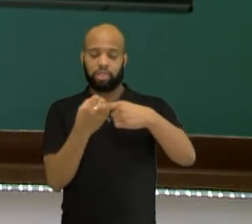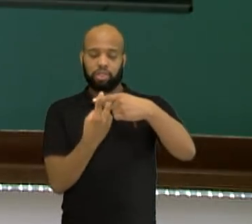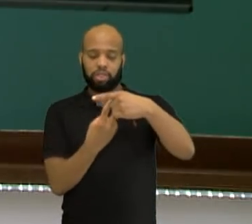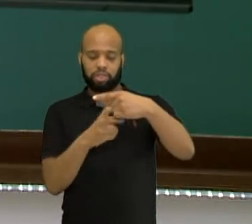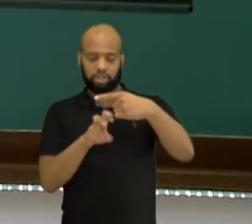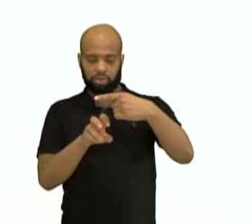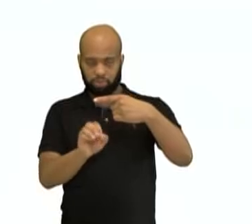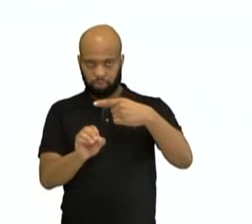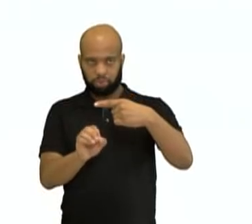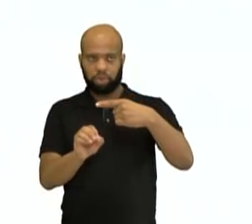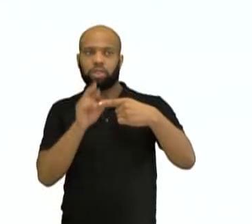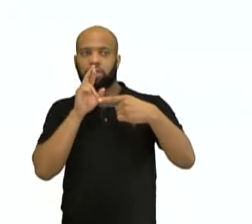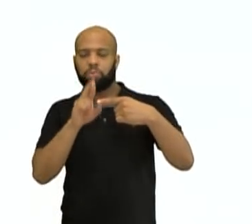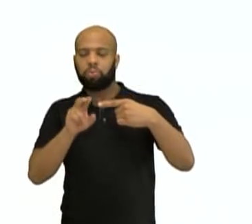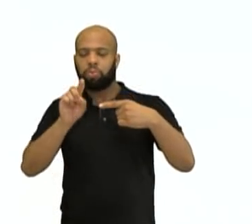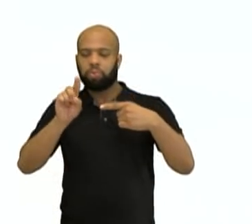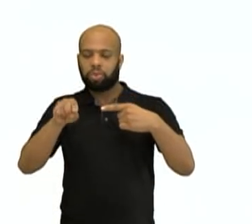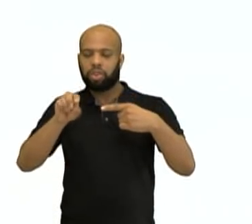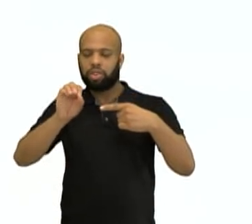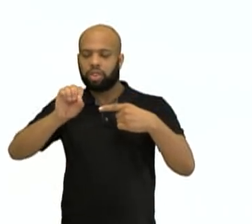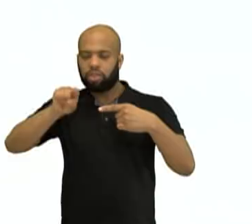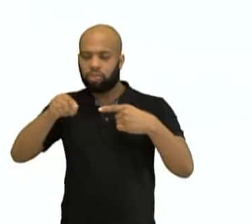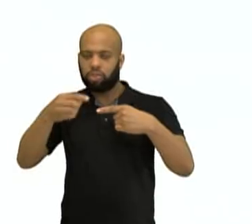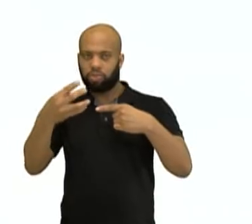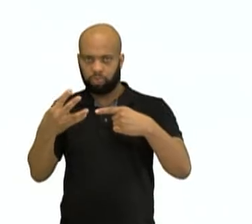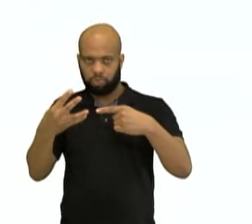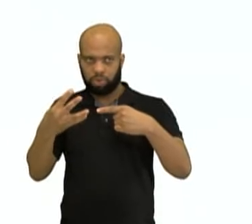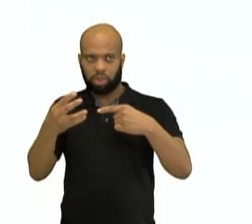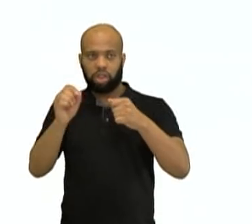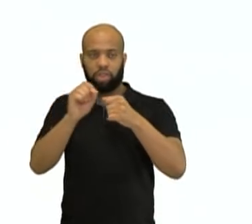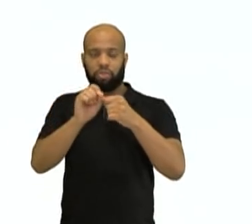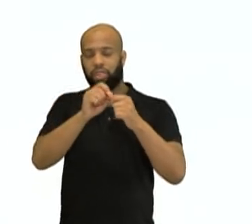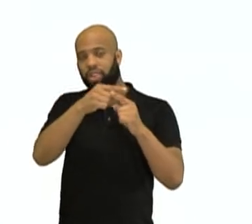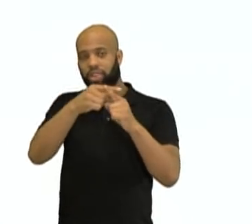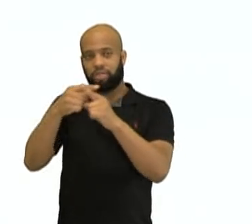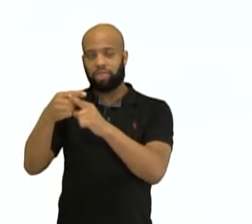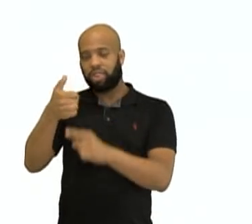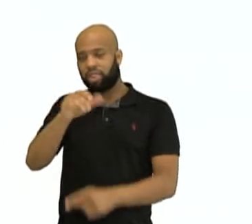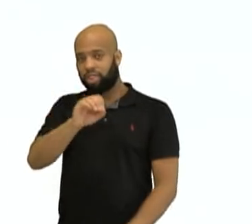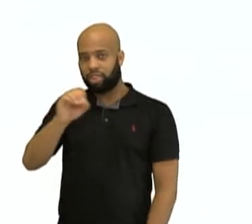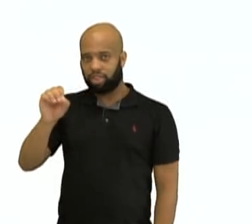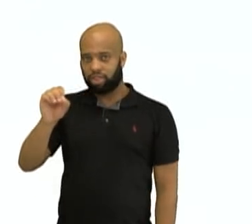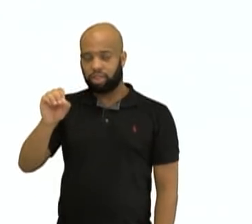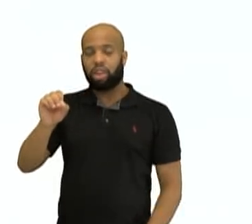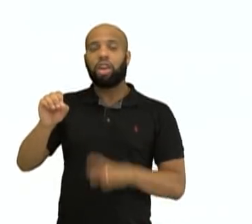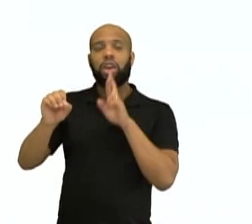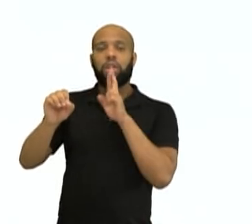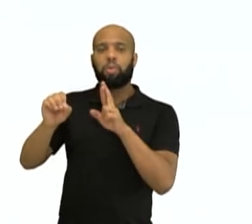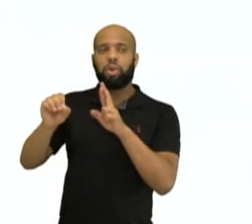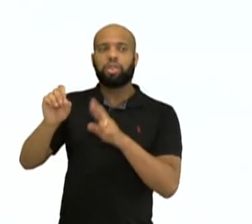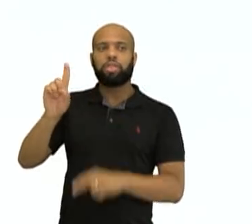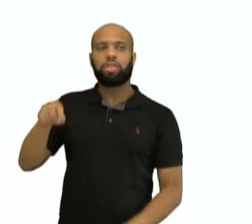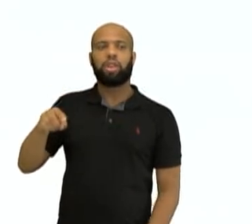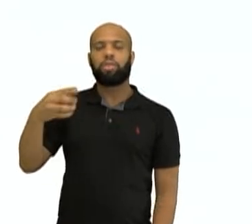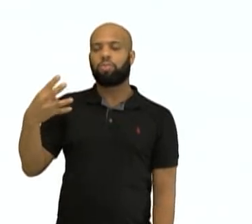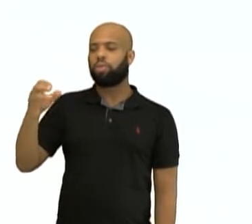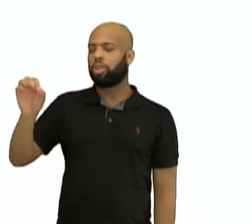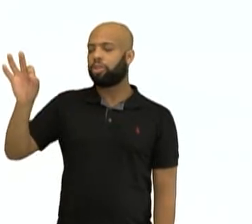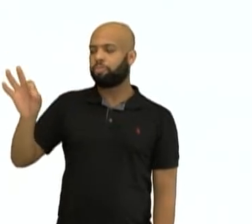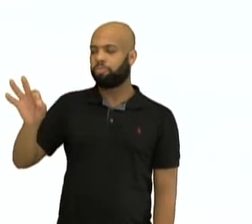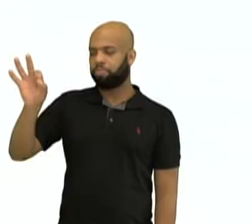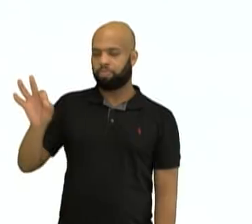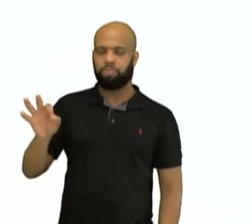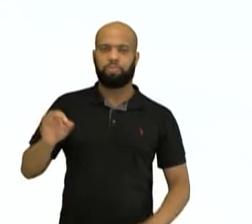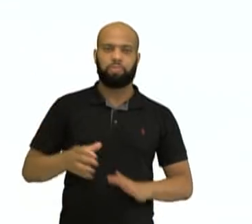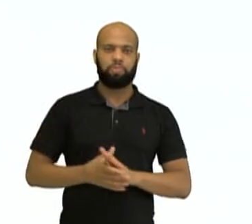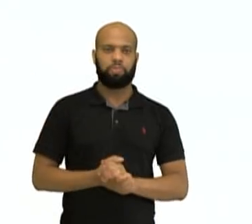sobre 250 dá 0,4. Faça a continha lá. 100 dividido por 250 dá 0,4.